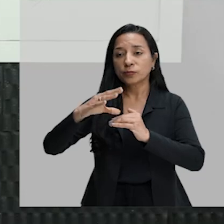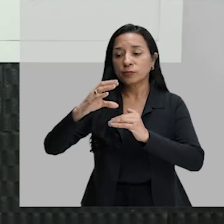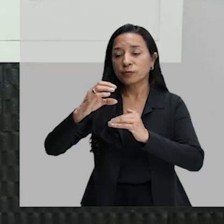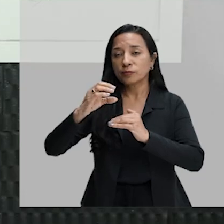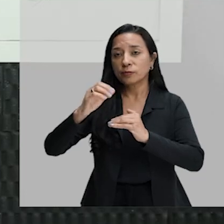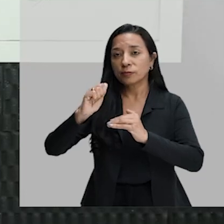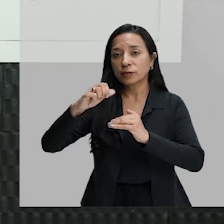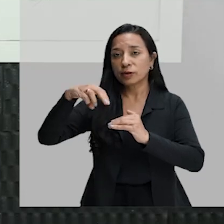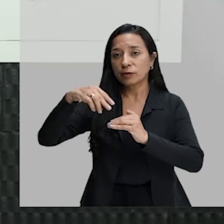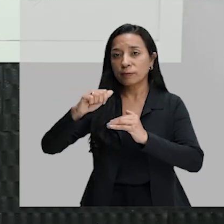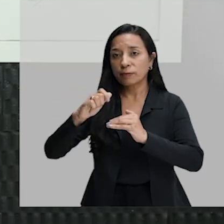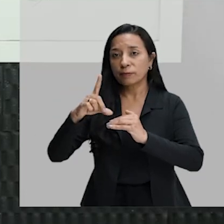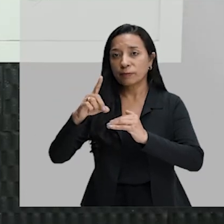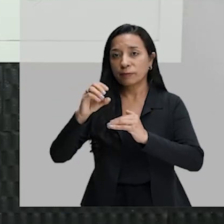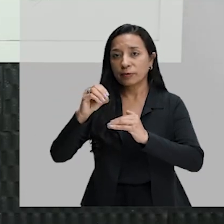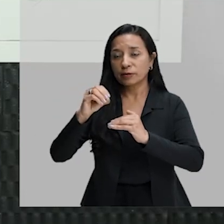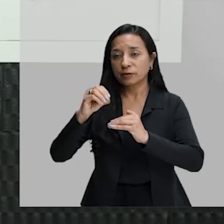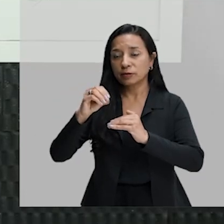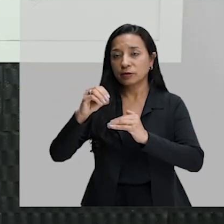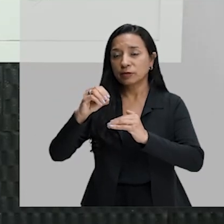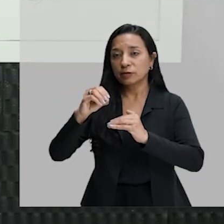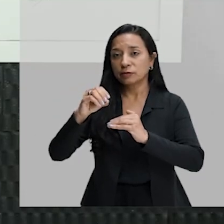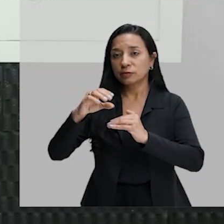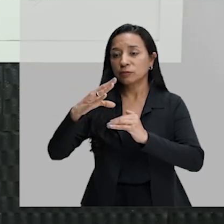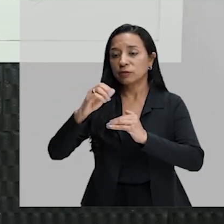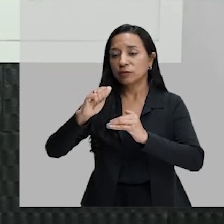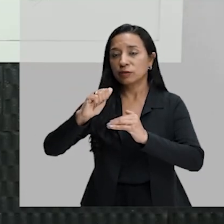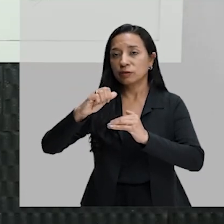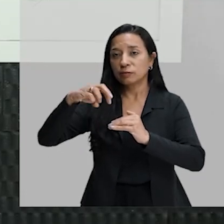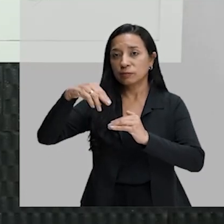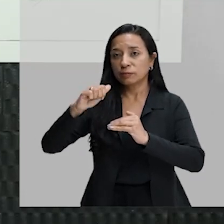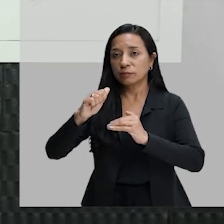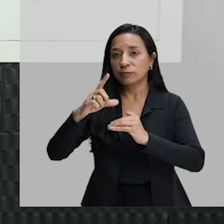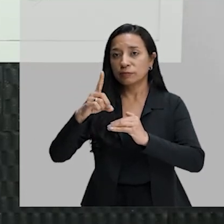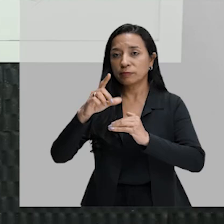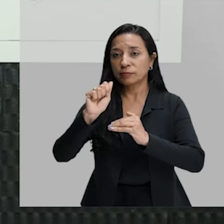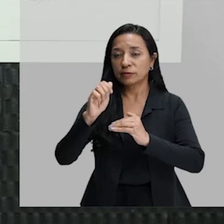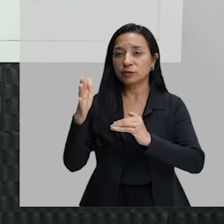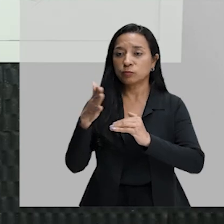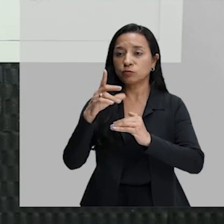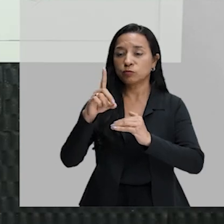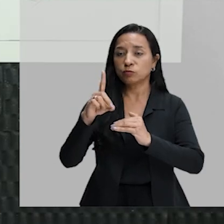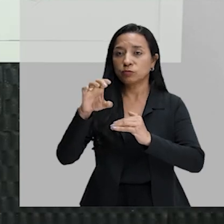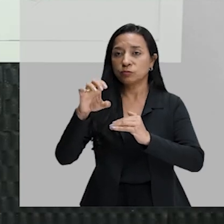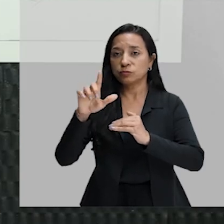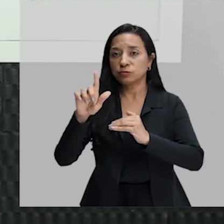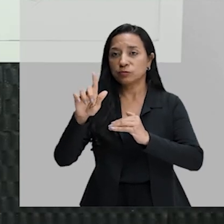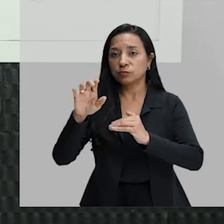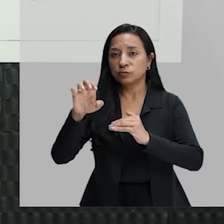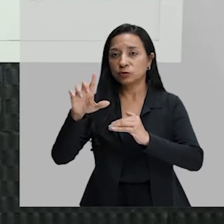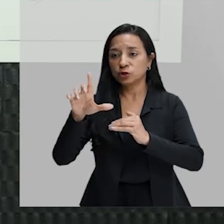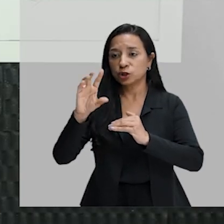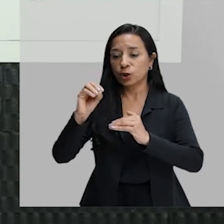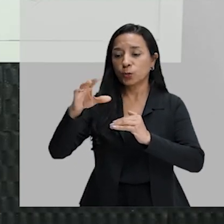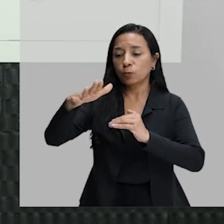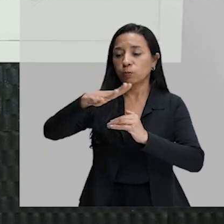certo? Essa camada de gelo, é verdade, ela foi formada um pouquinho mais embaixo,